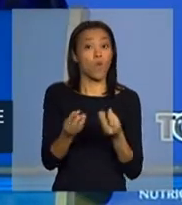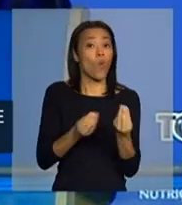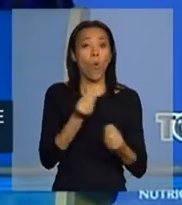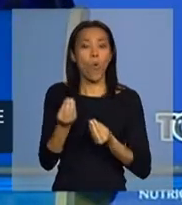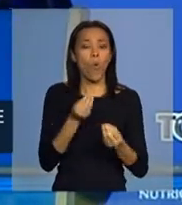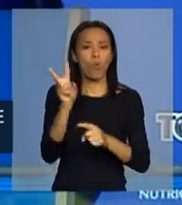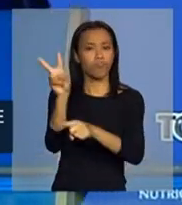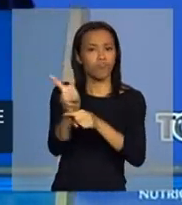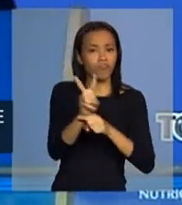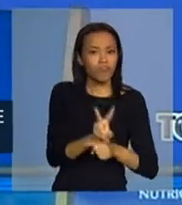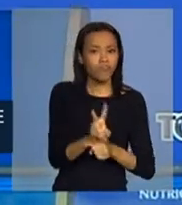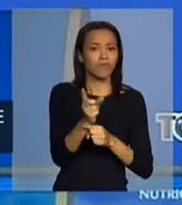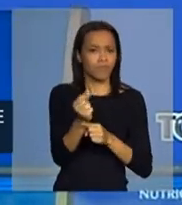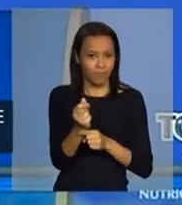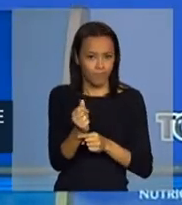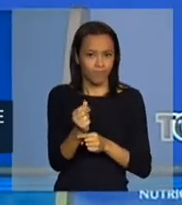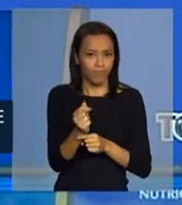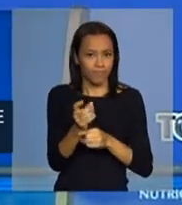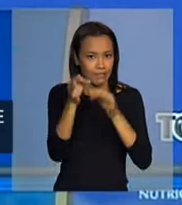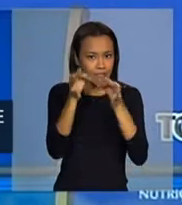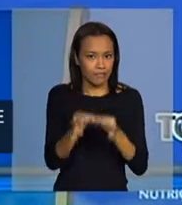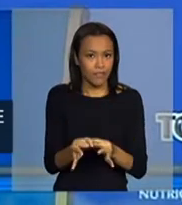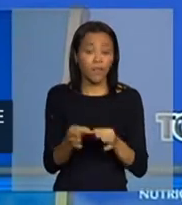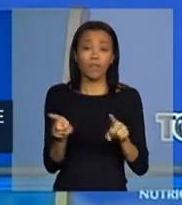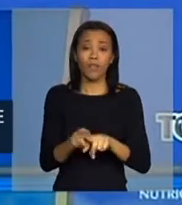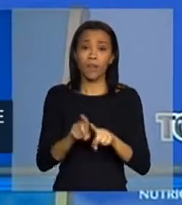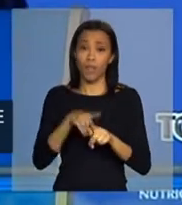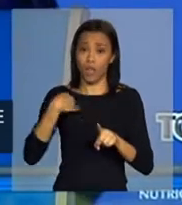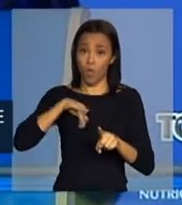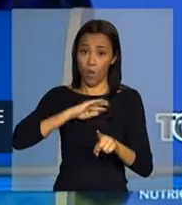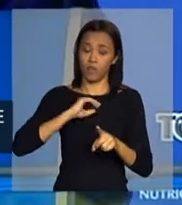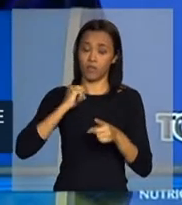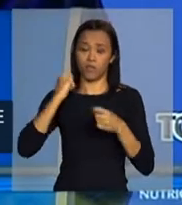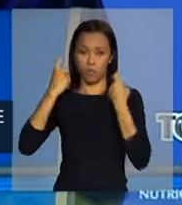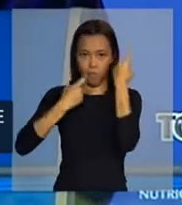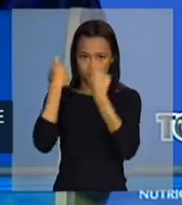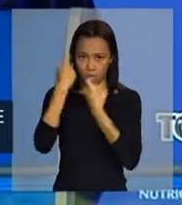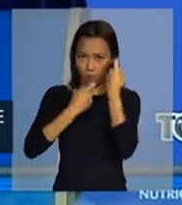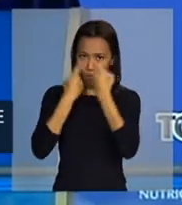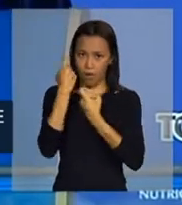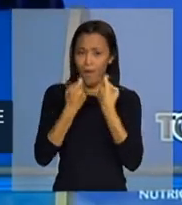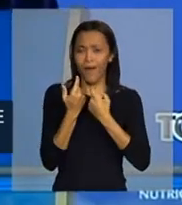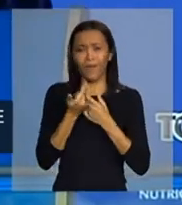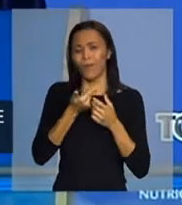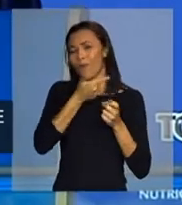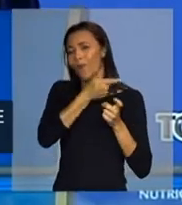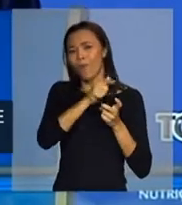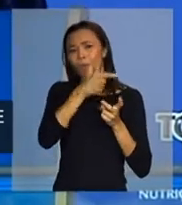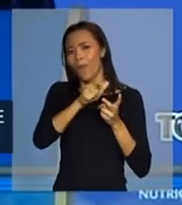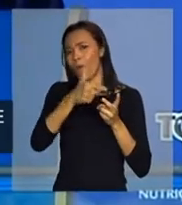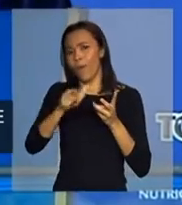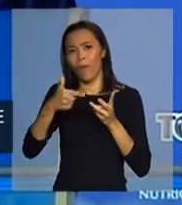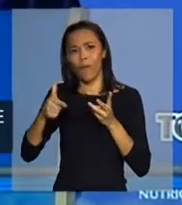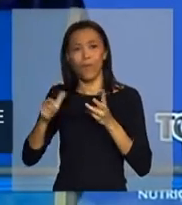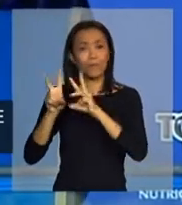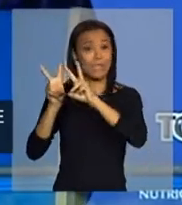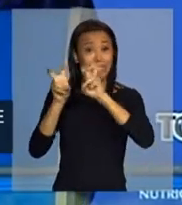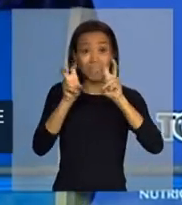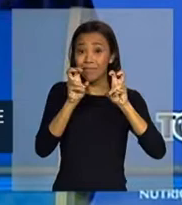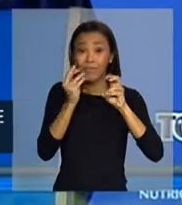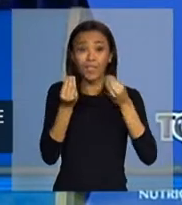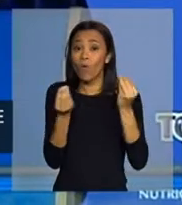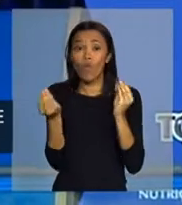adequadas. Vamos estar também preocupados com outras questões que não constaram